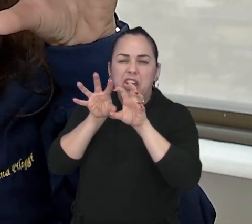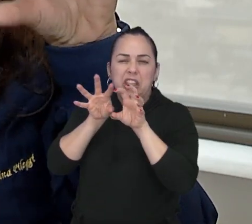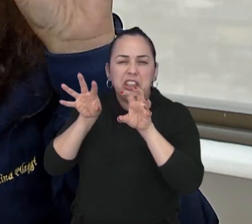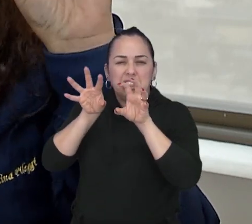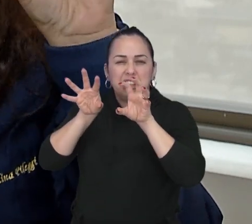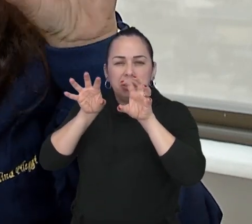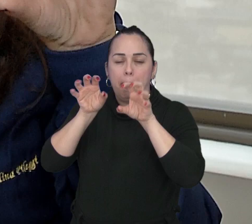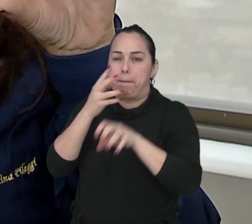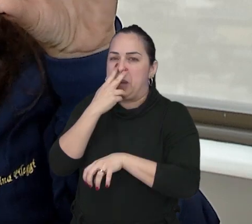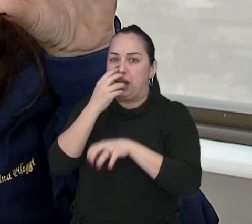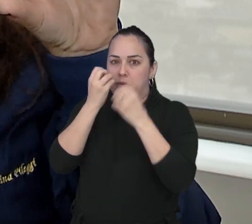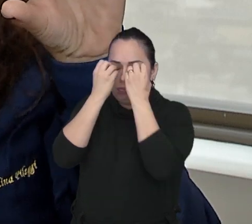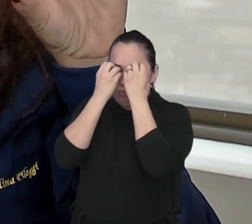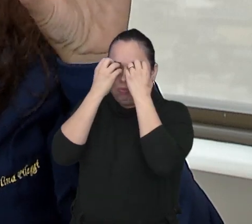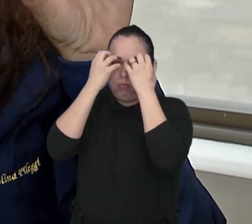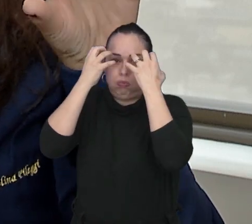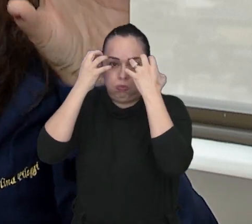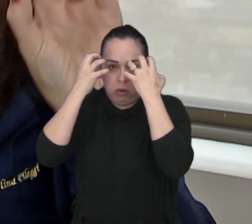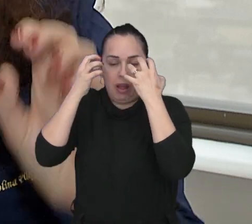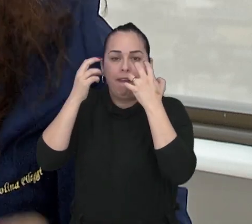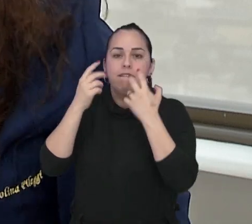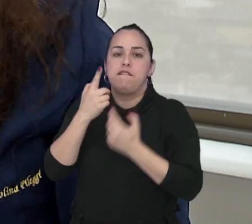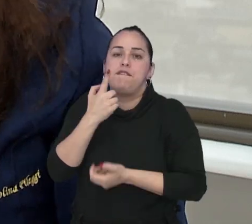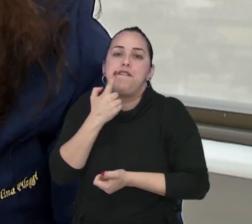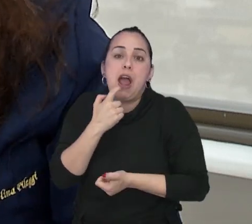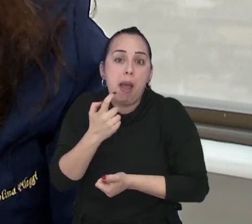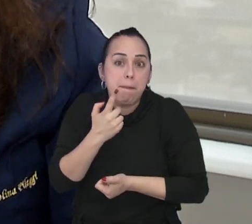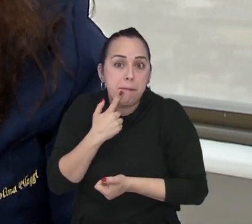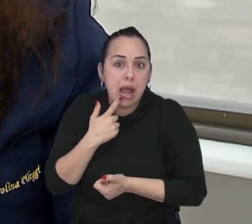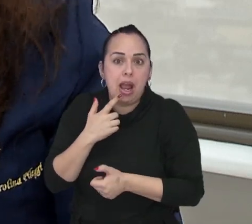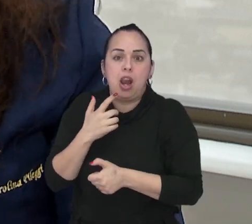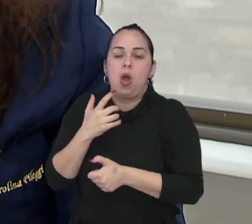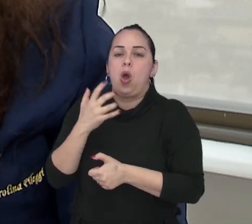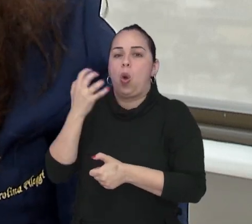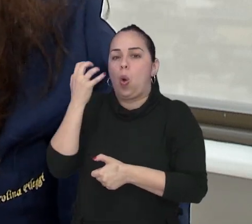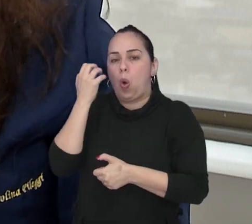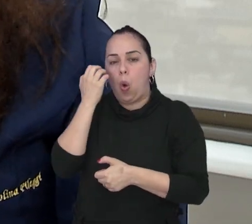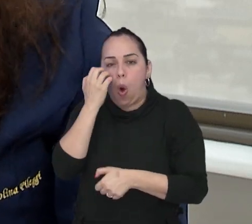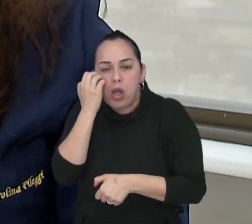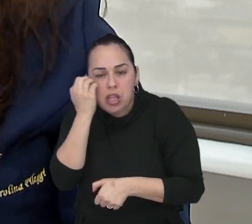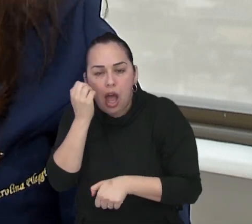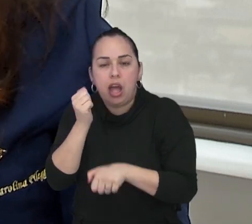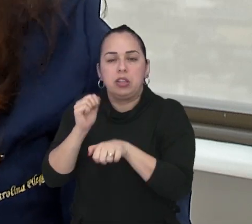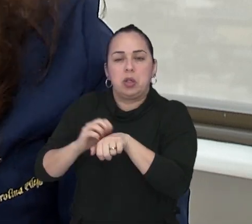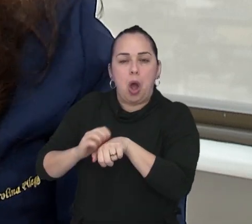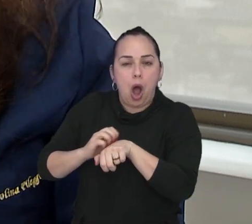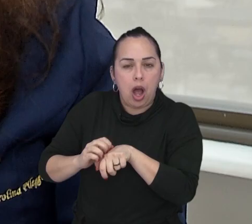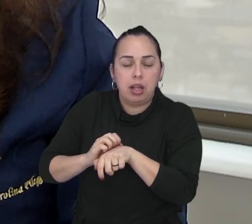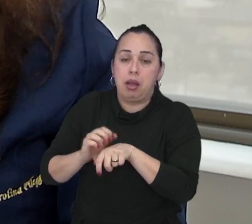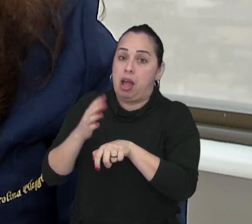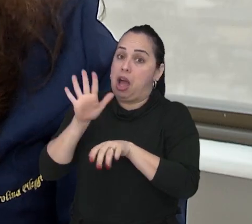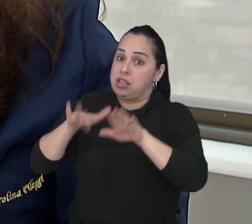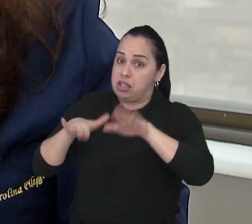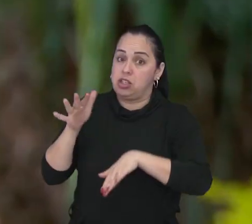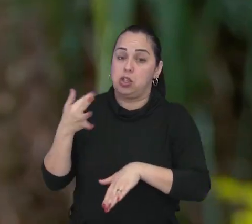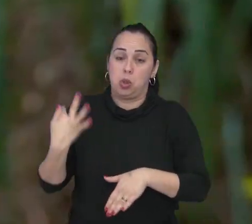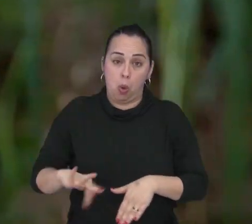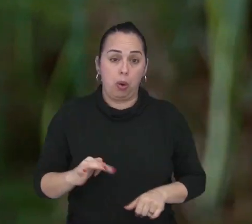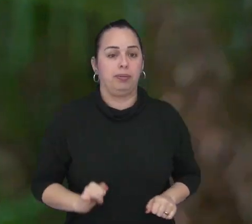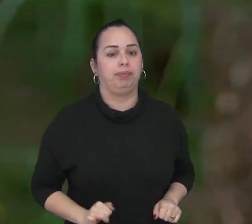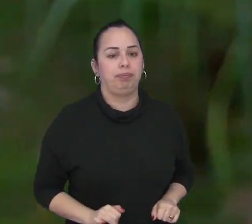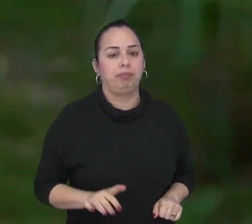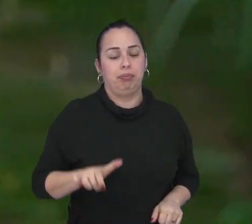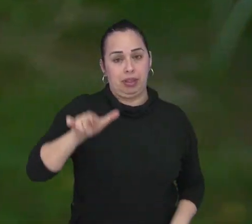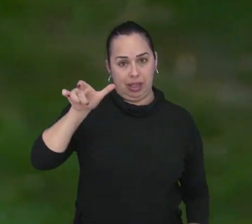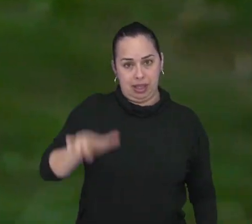pouquinho mais saltados né mais avermelhados coçando às vezes pode ter dor no